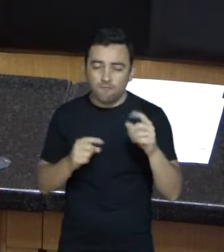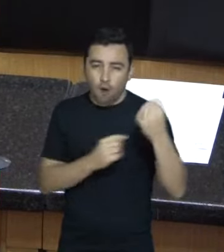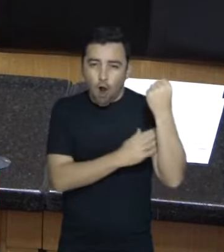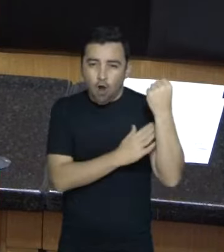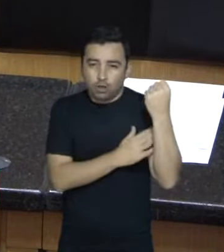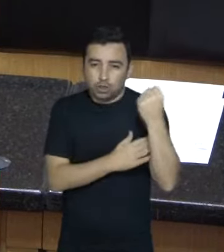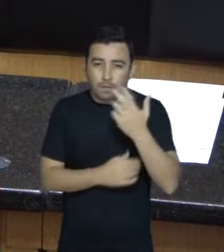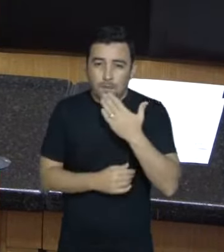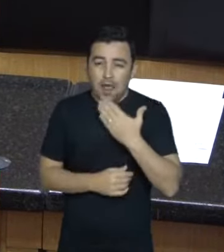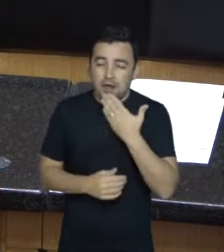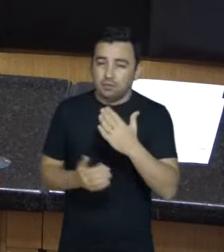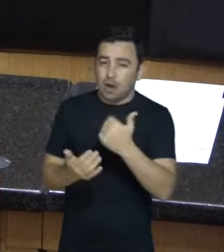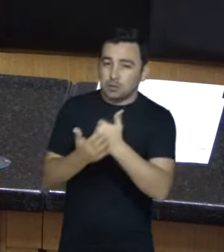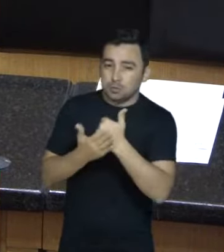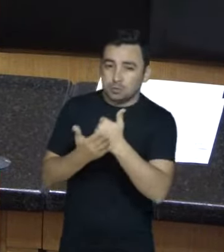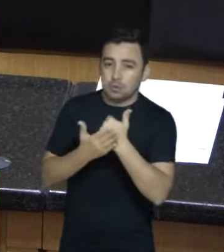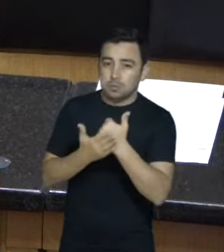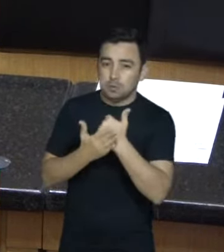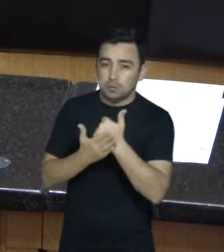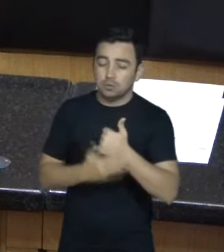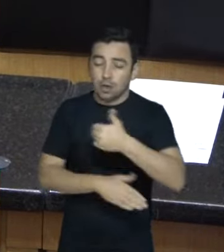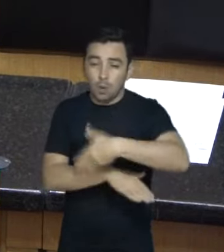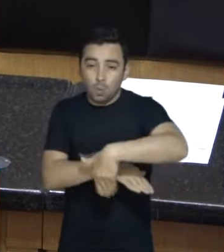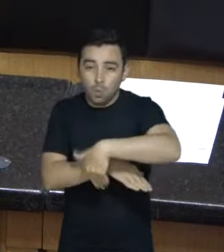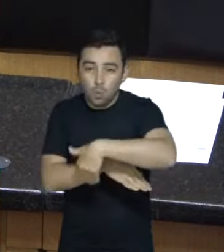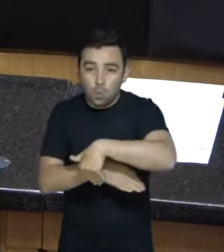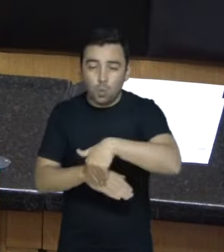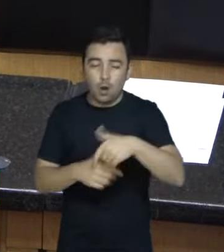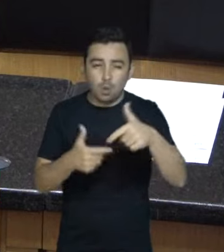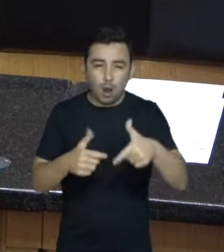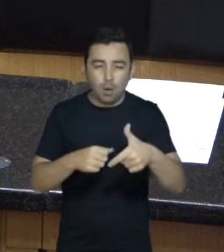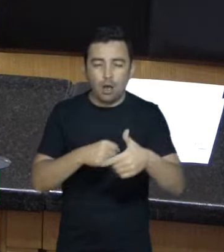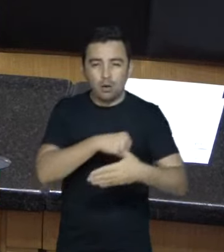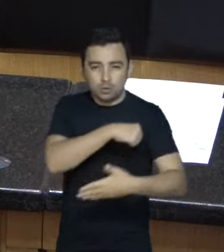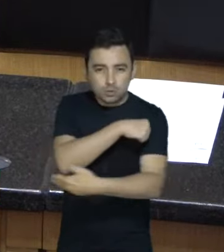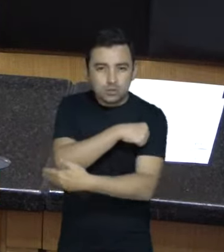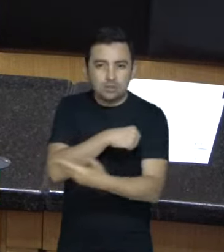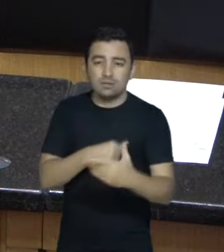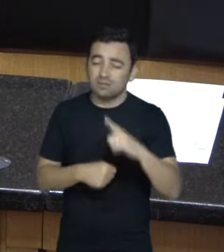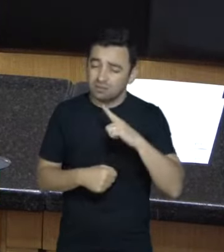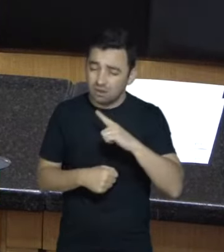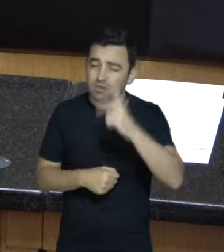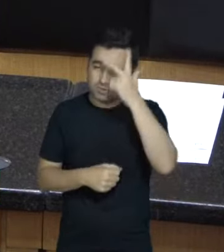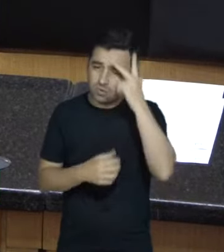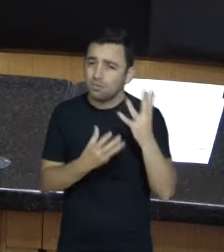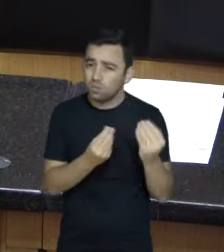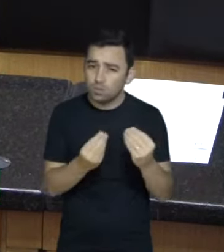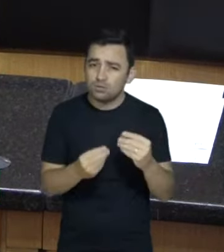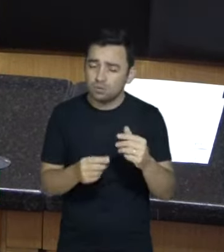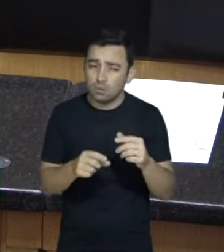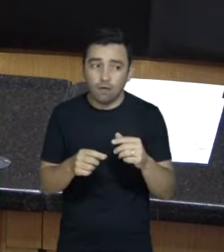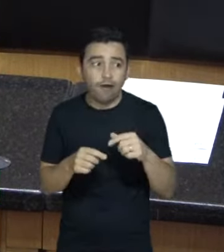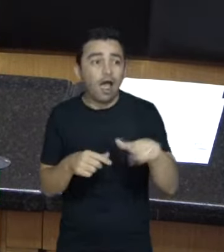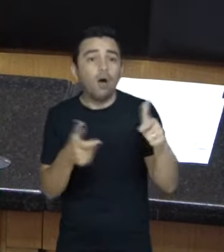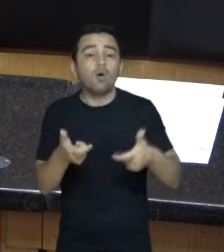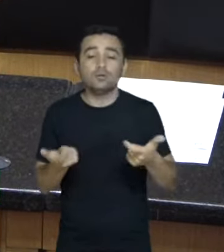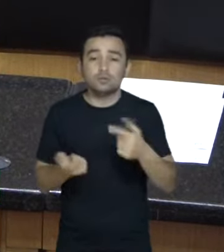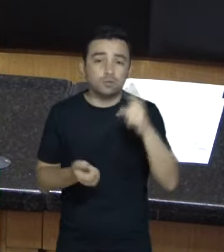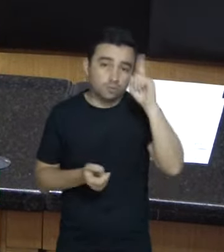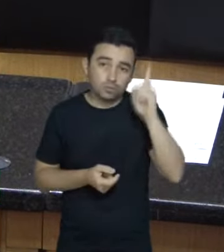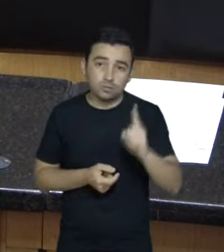querendo ajuda no meio das ruas, aí nas esquinas, mas tem muita gente também que não tem para onde ir. Não sei